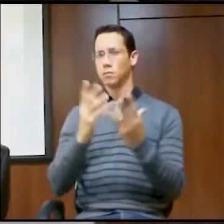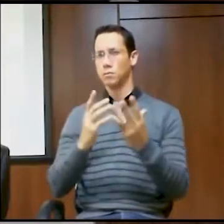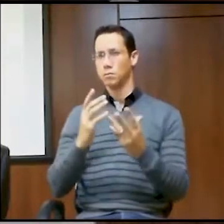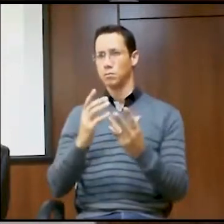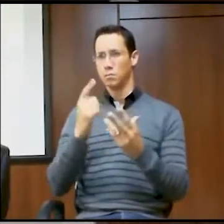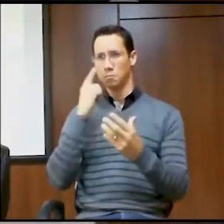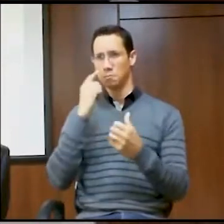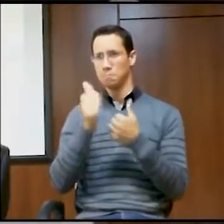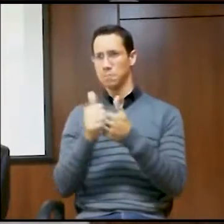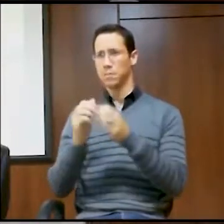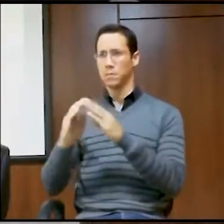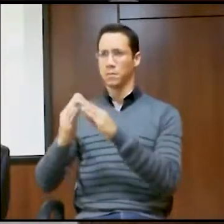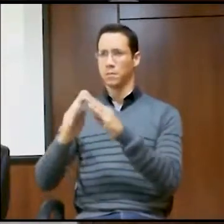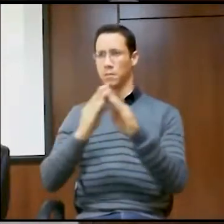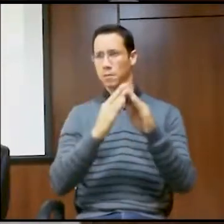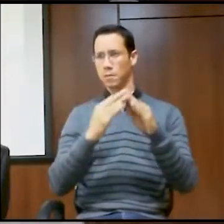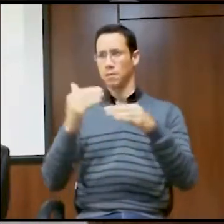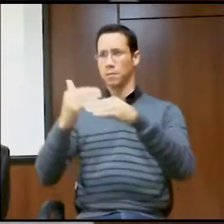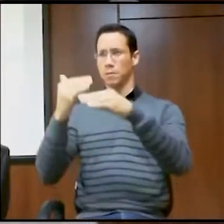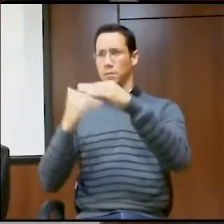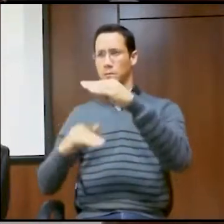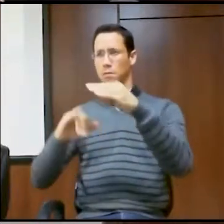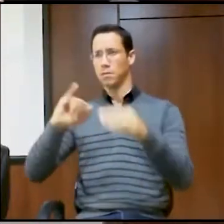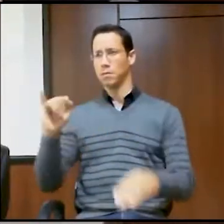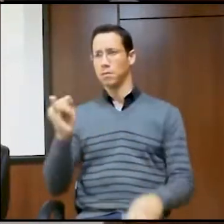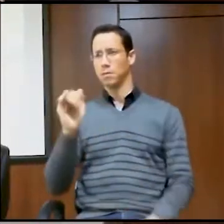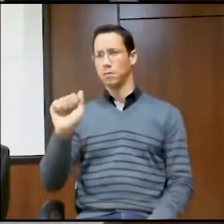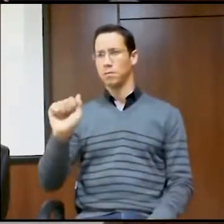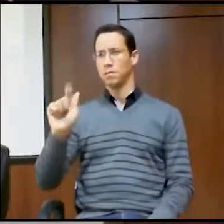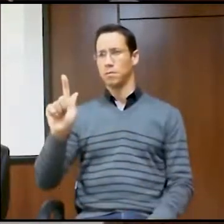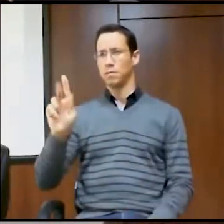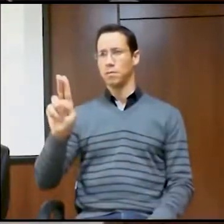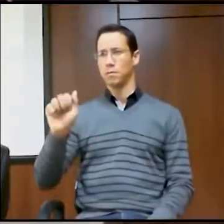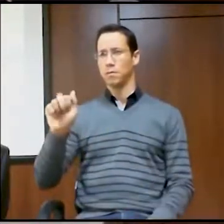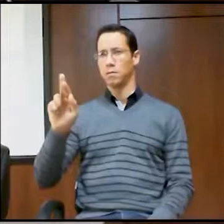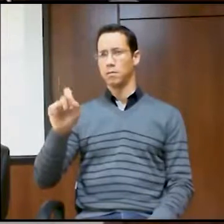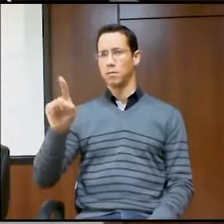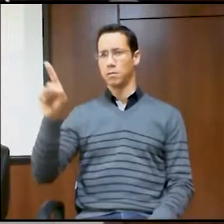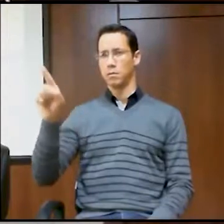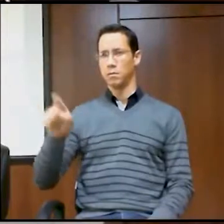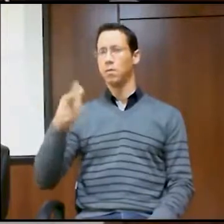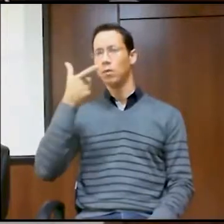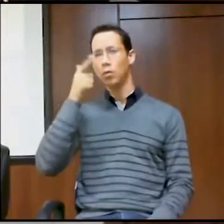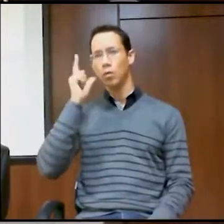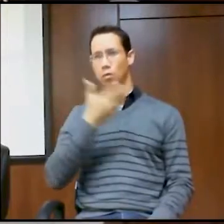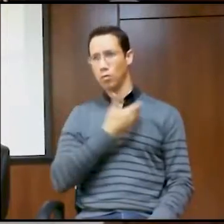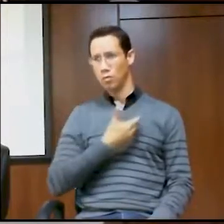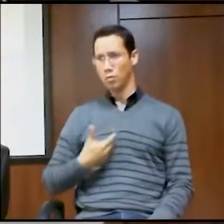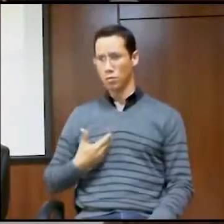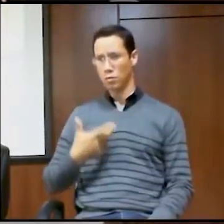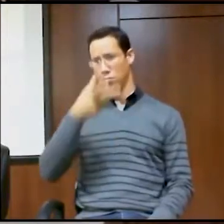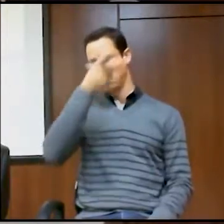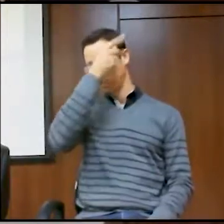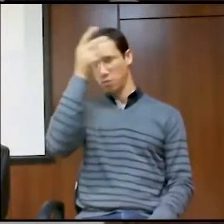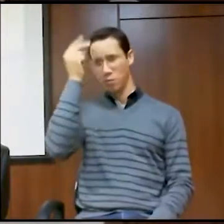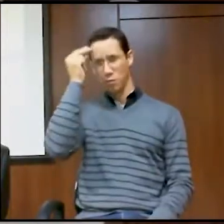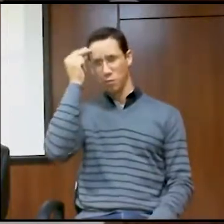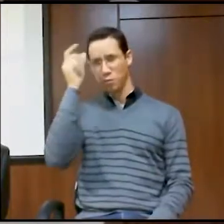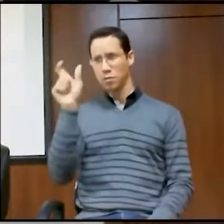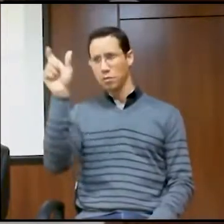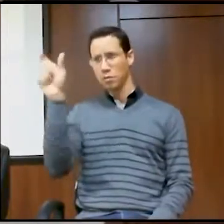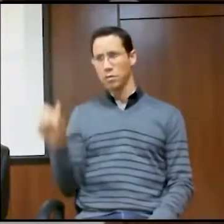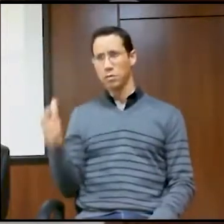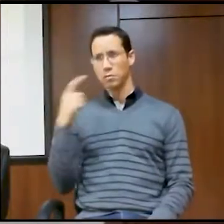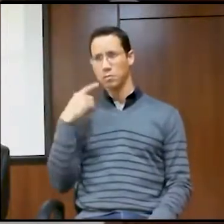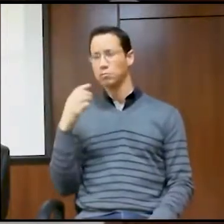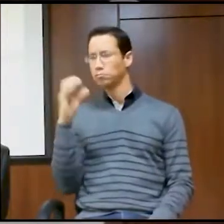incêndio ali da favela debaixo do Jaguaré. E ontem, né, o governador, alguém ligado à prefeitura, exatamente eu não sei, porque eu só acompanhei